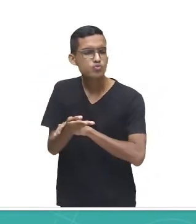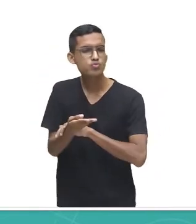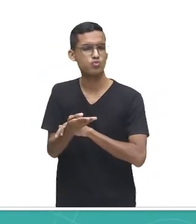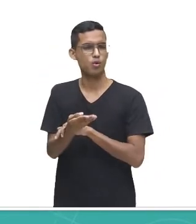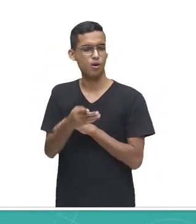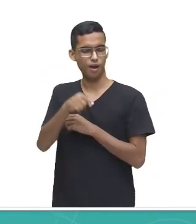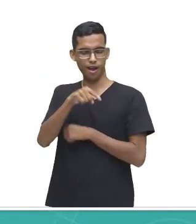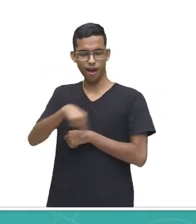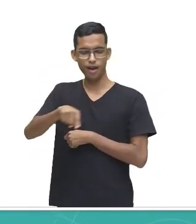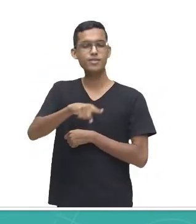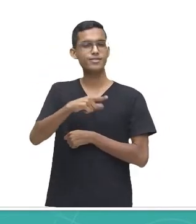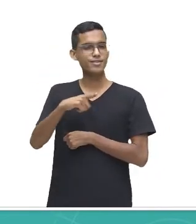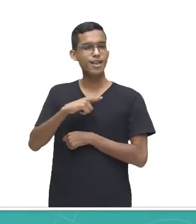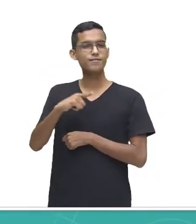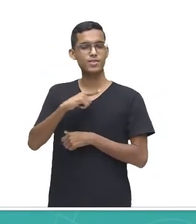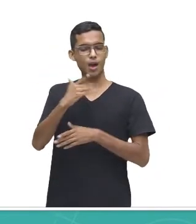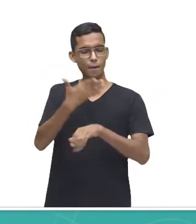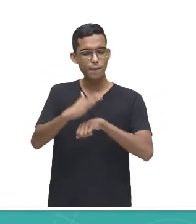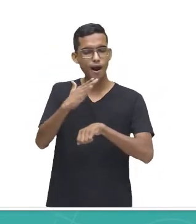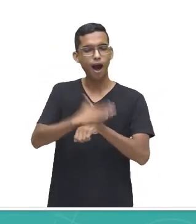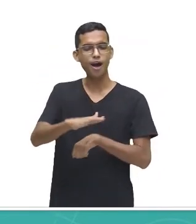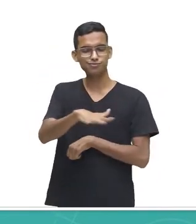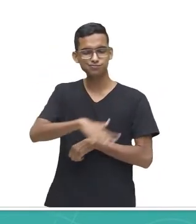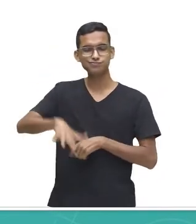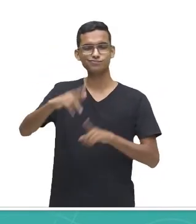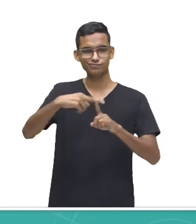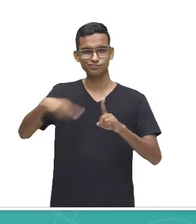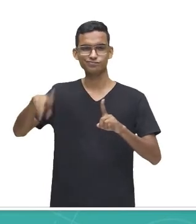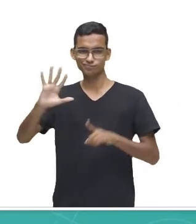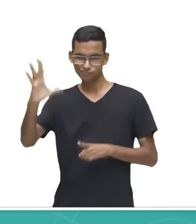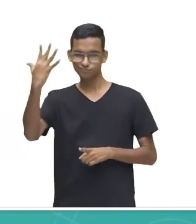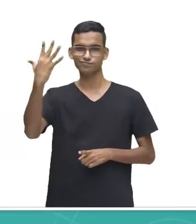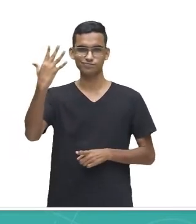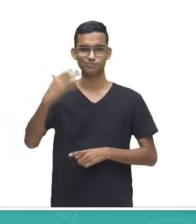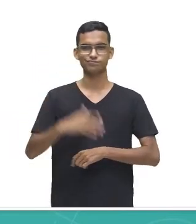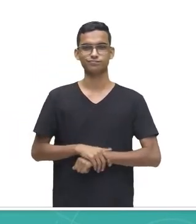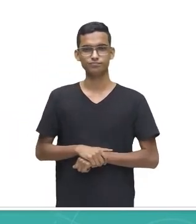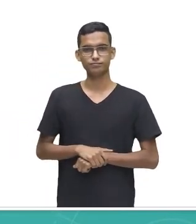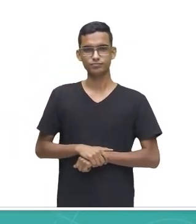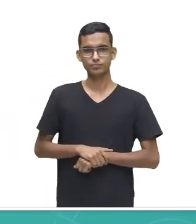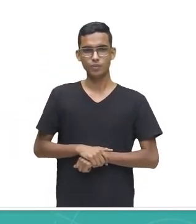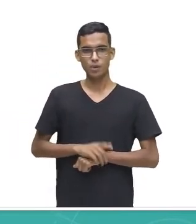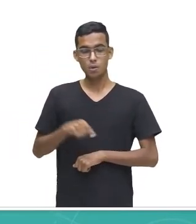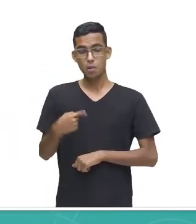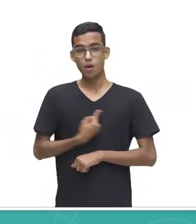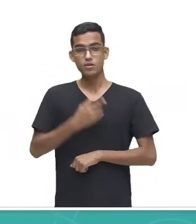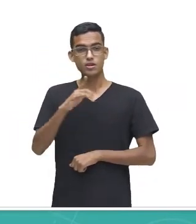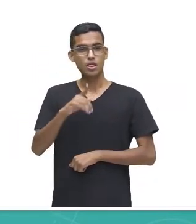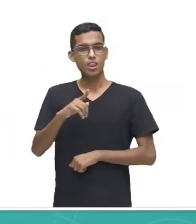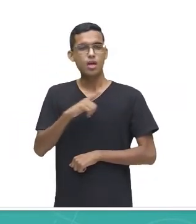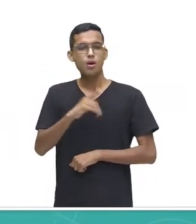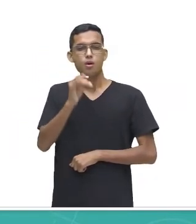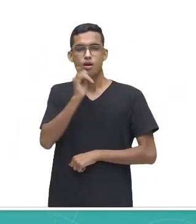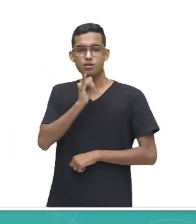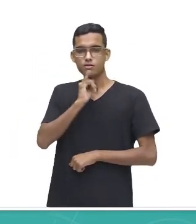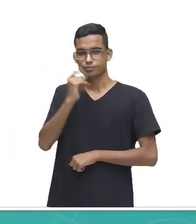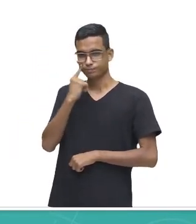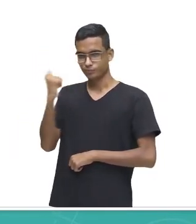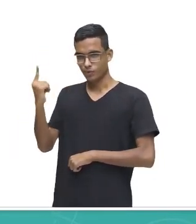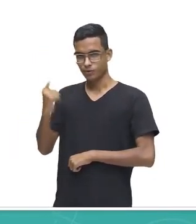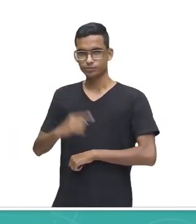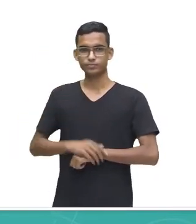o fenômeno religioso. E nós temos aqui um exemplo nas religiões xamânicas, a